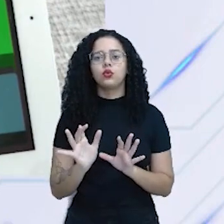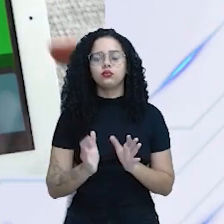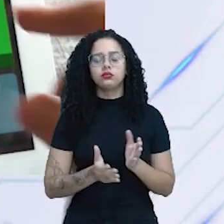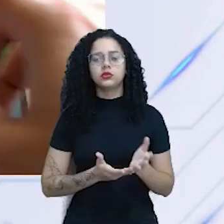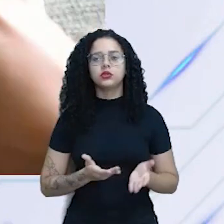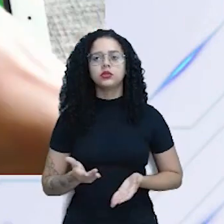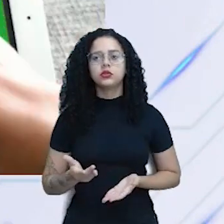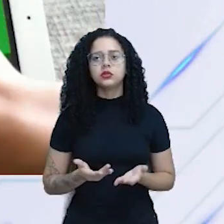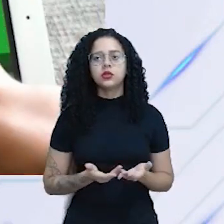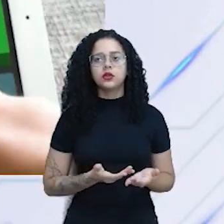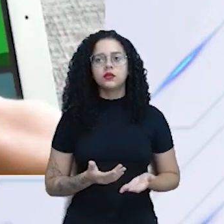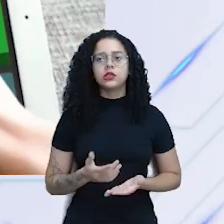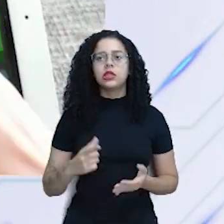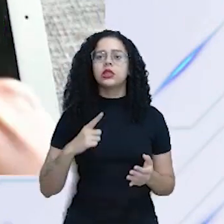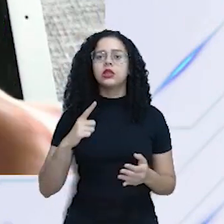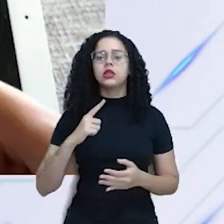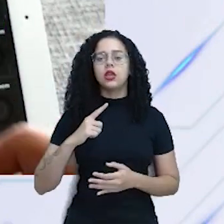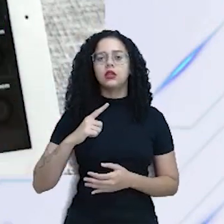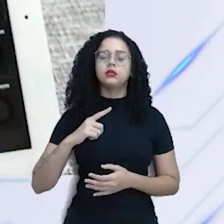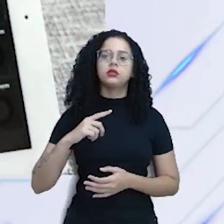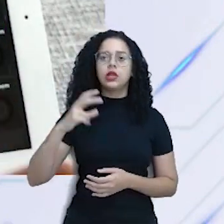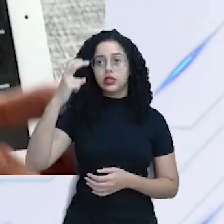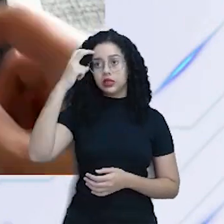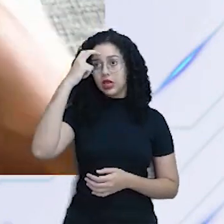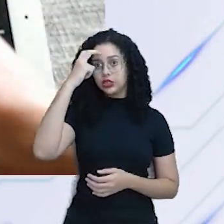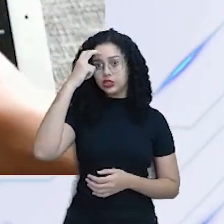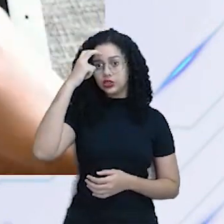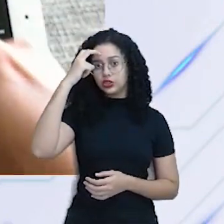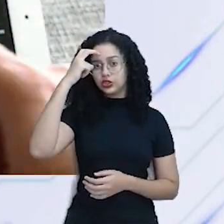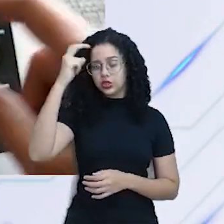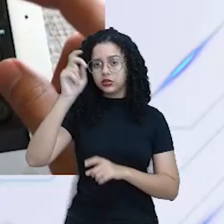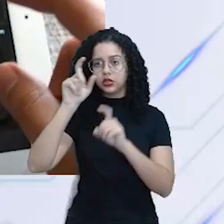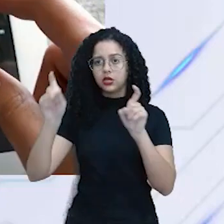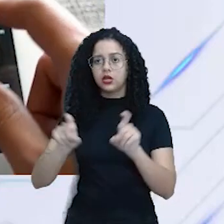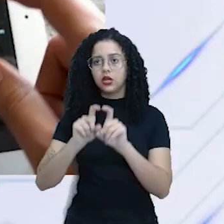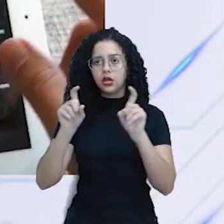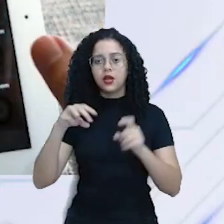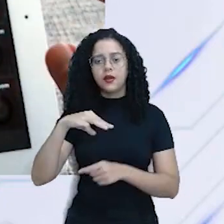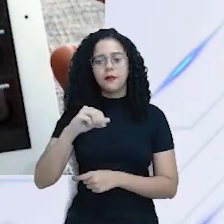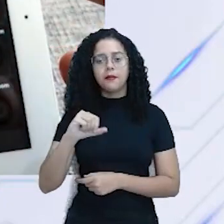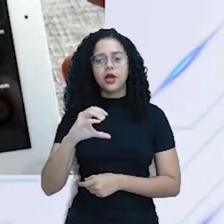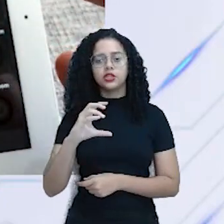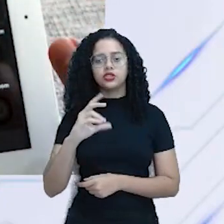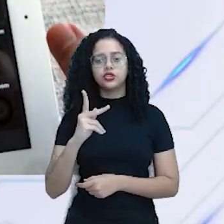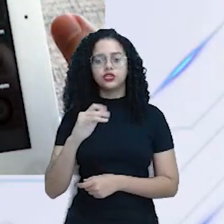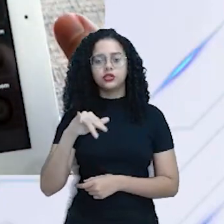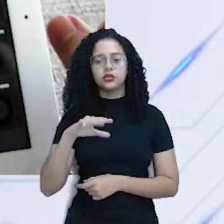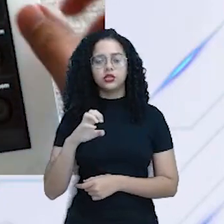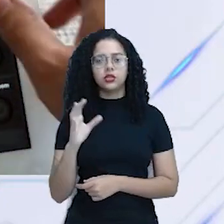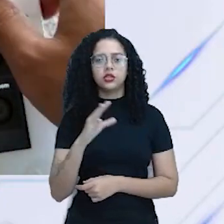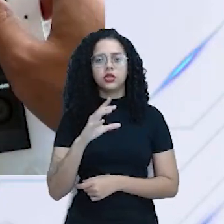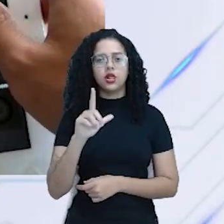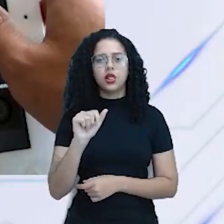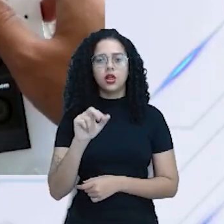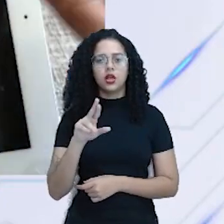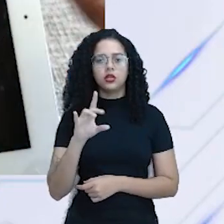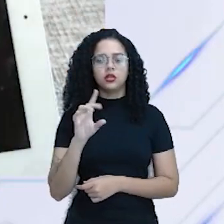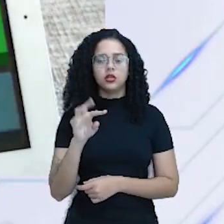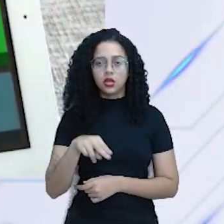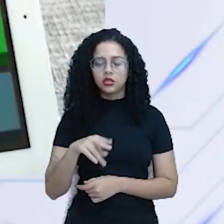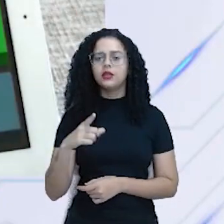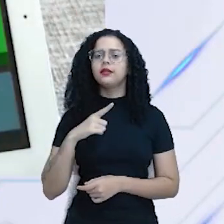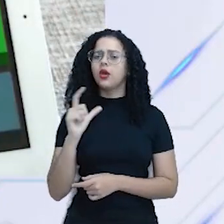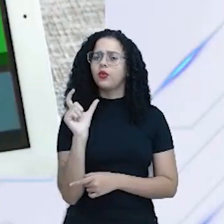você tem aí a questão da inteligência artificial, né, o machine learning, um monte de situações que tem até um termo